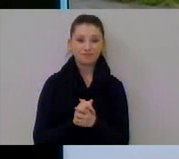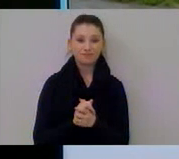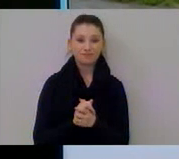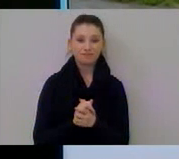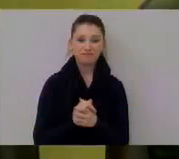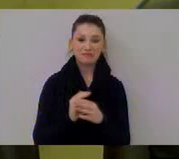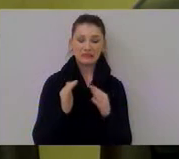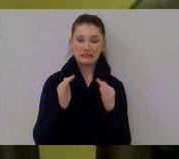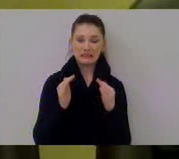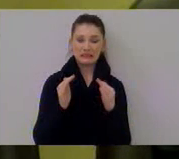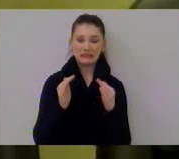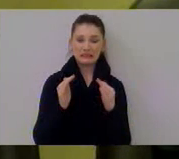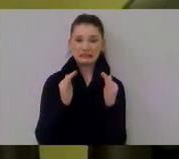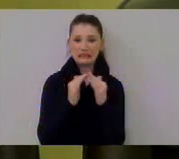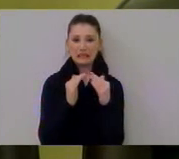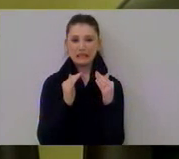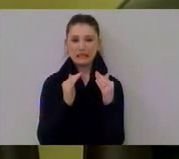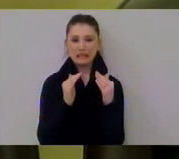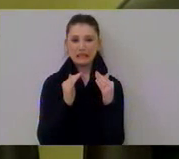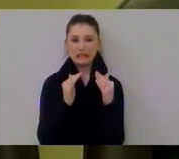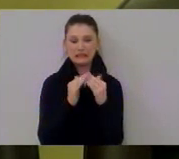matos.